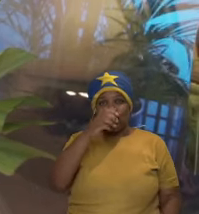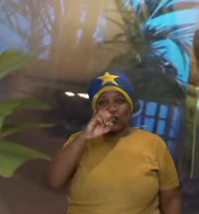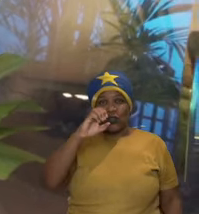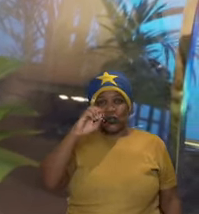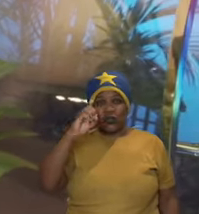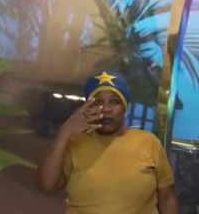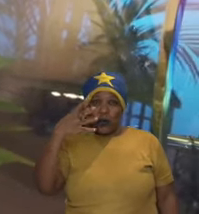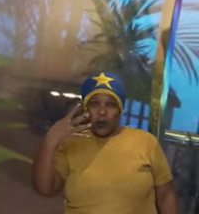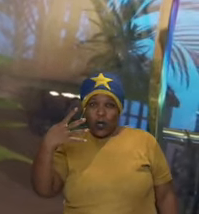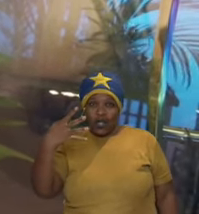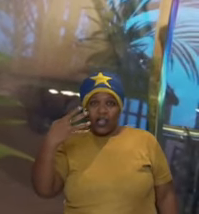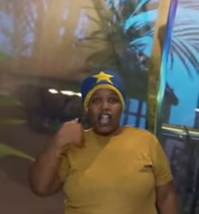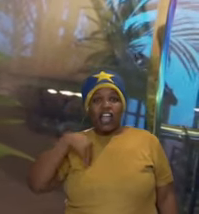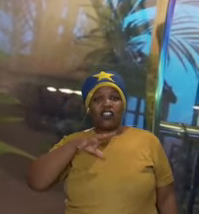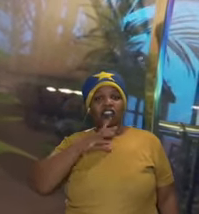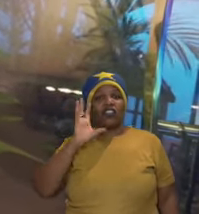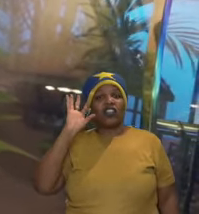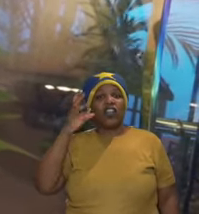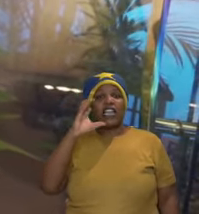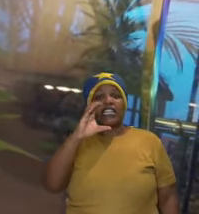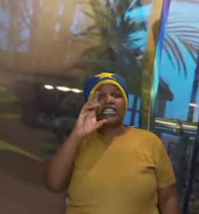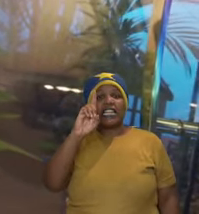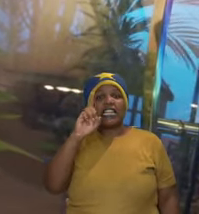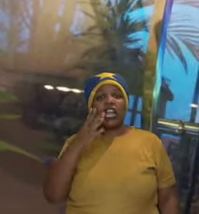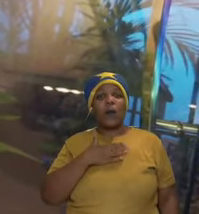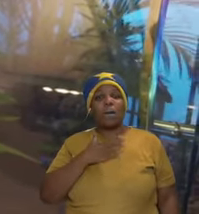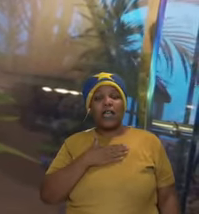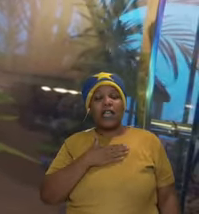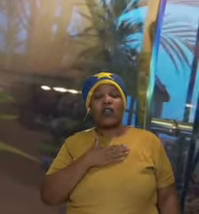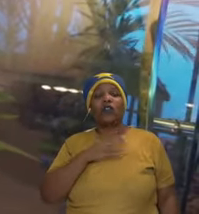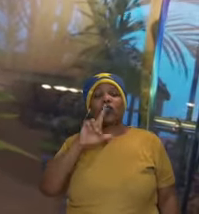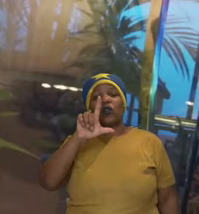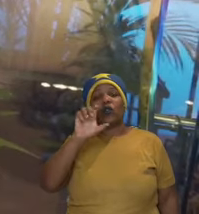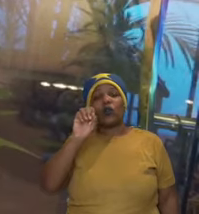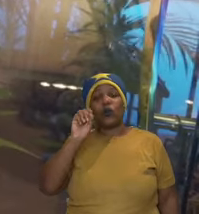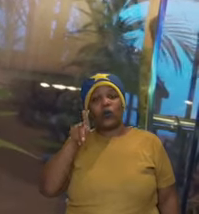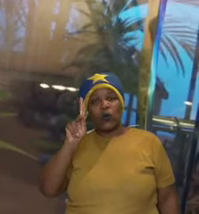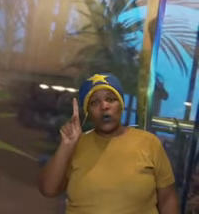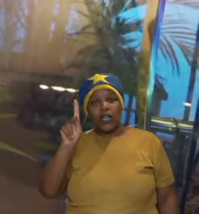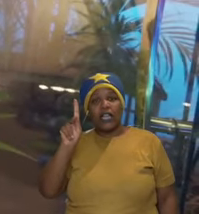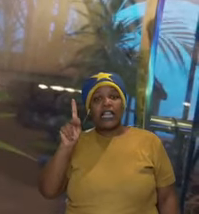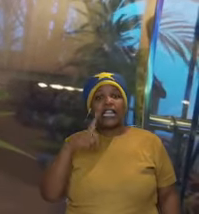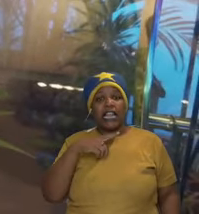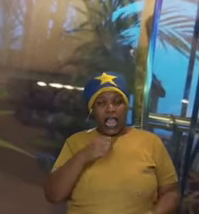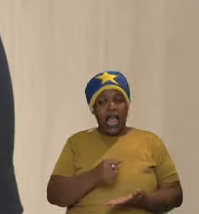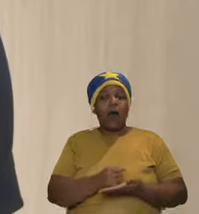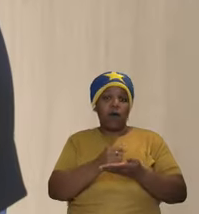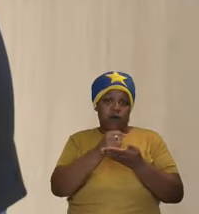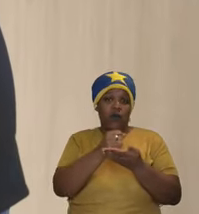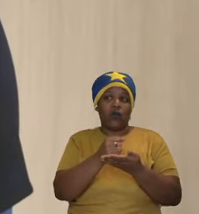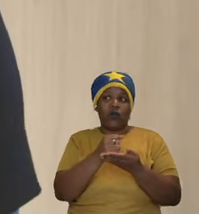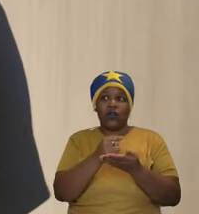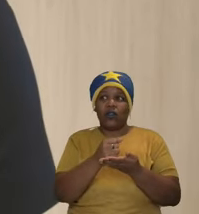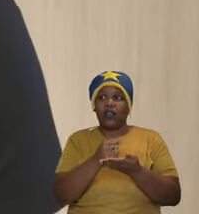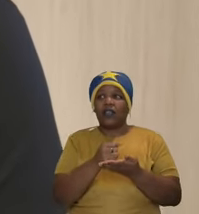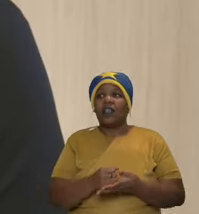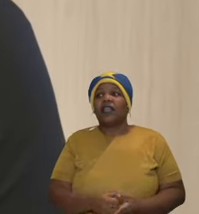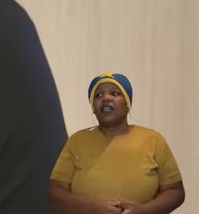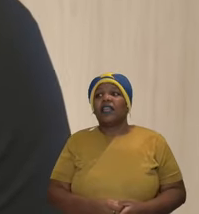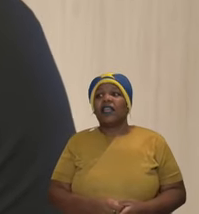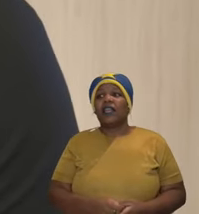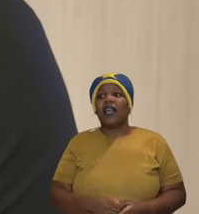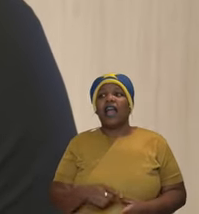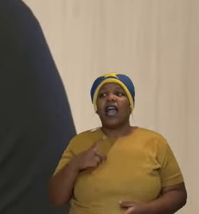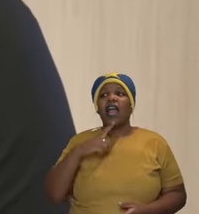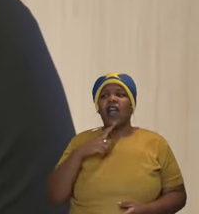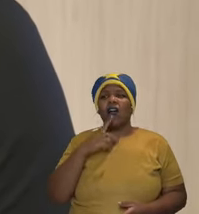né? Que a gente resolveu gravar um CD solo meu, do Luke. E do que me deu todo apoio, assim. E, pô, velho... É um